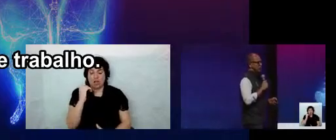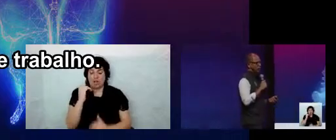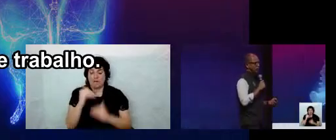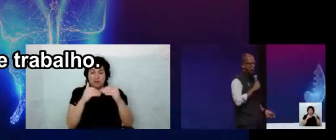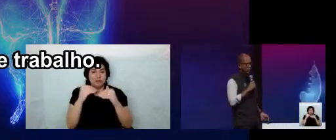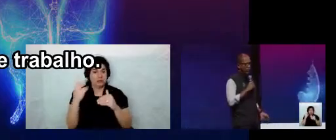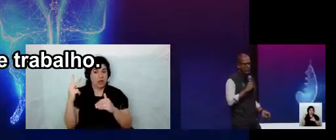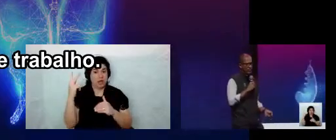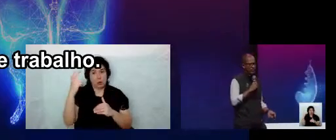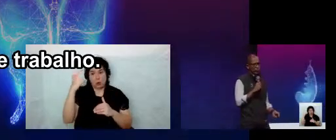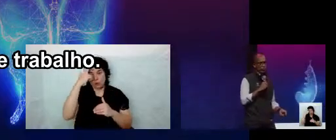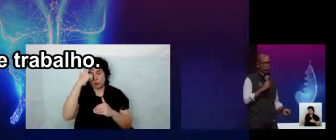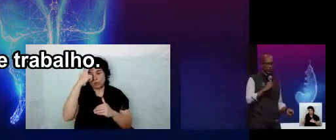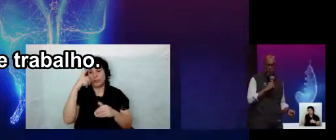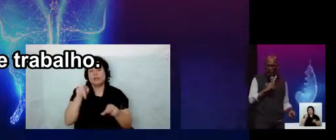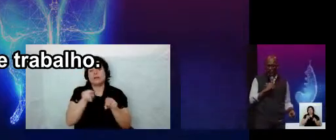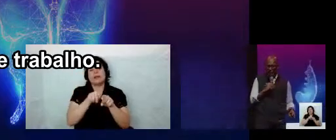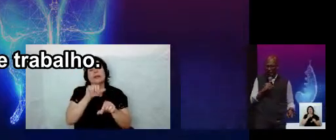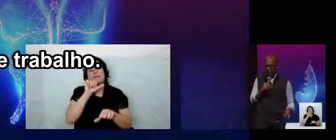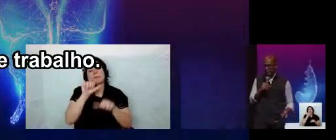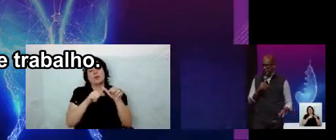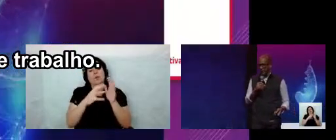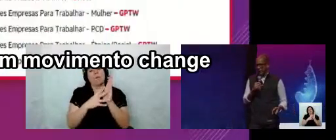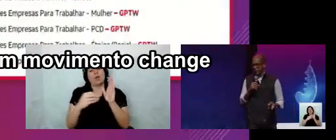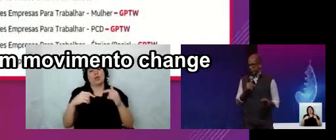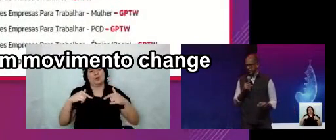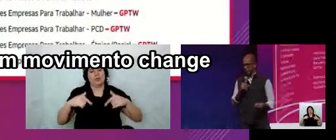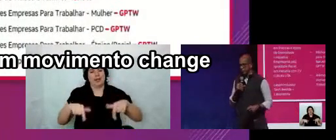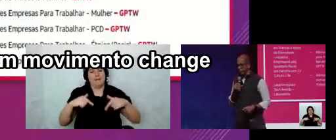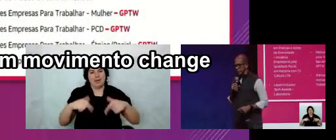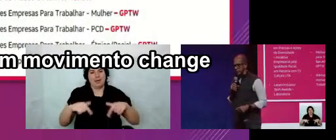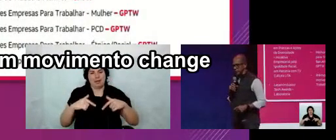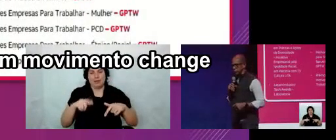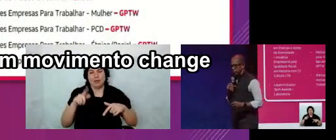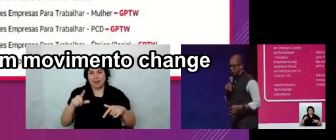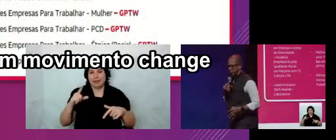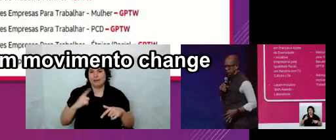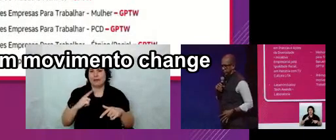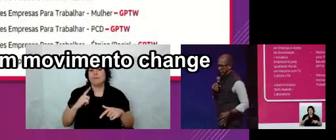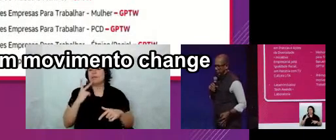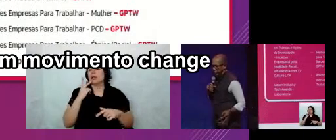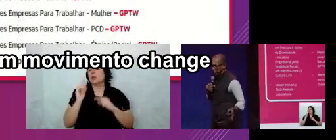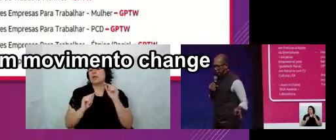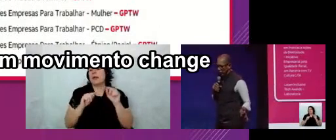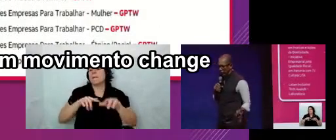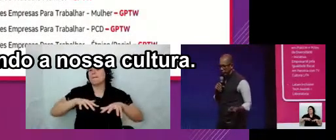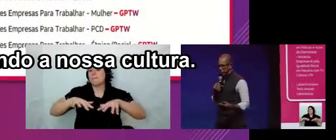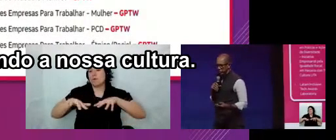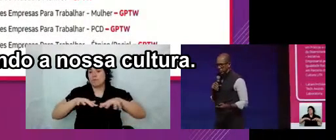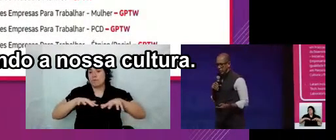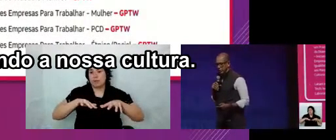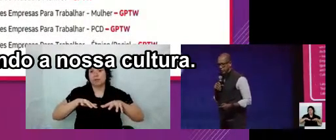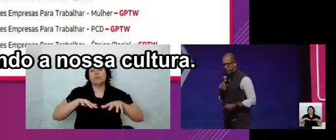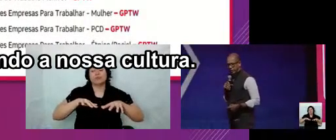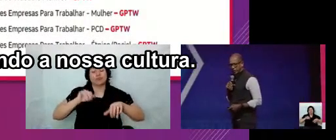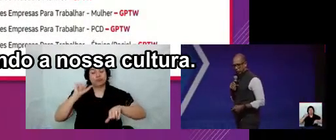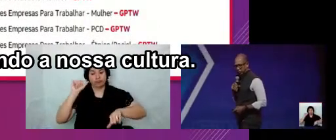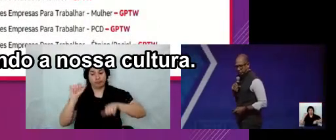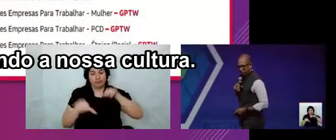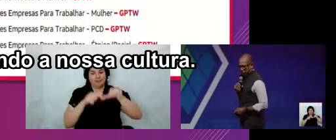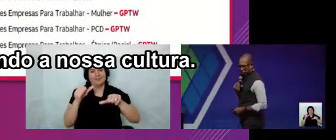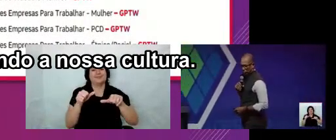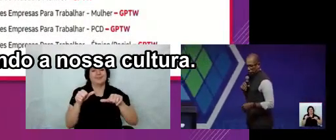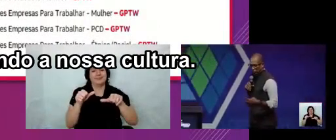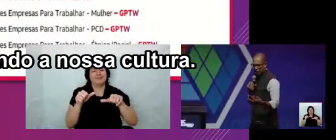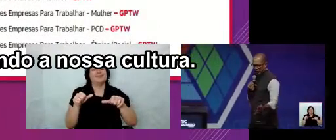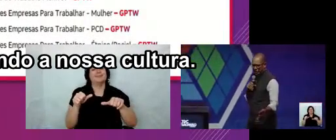cultura, uma alteração no modelo de trabalho. A gente vem chamando esse aqui de um movimento change, e com isso a gente vem aqui